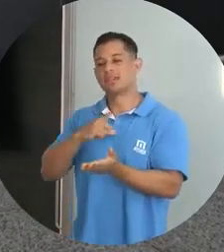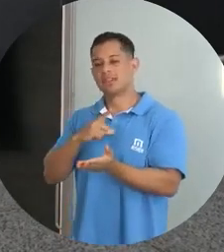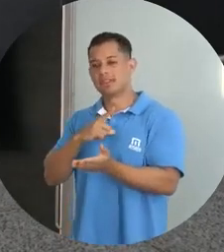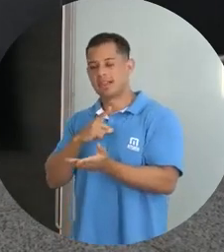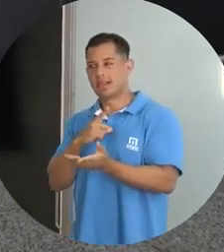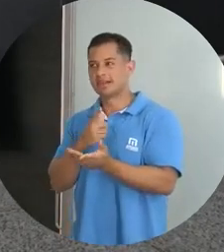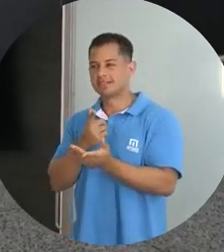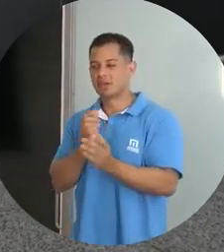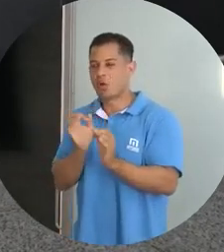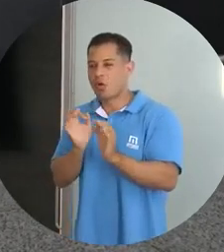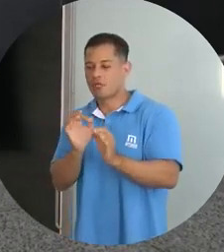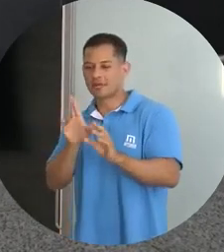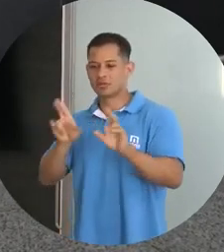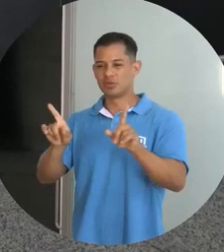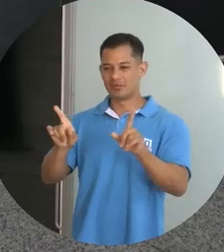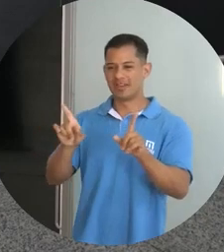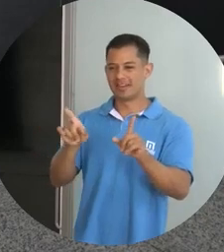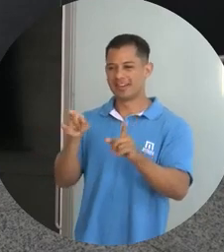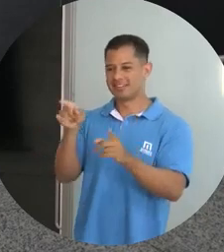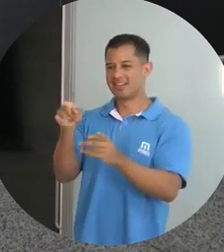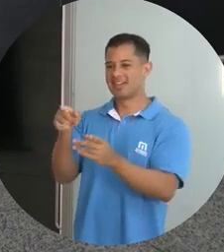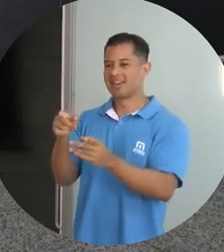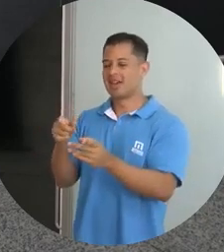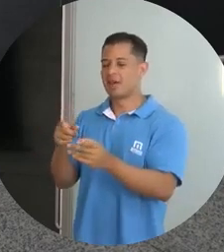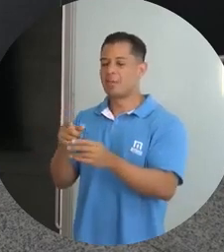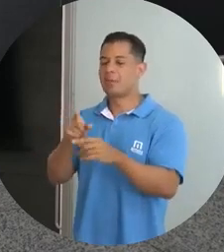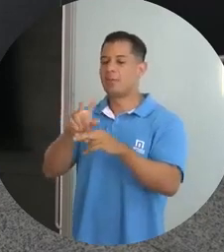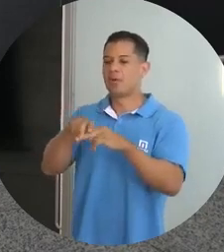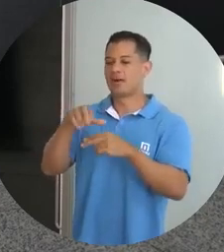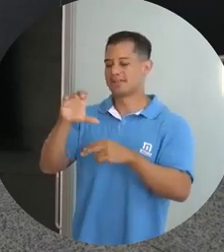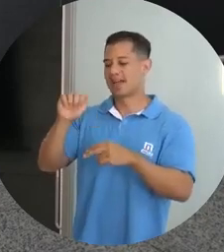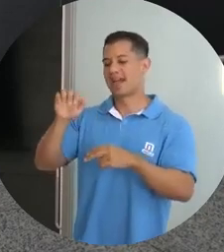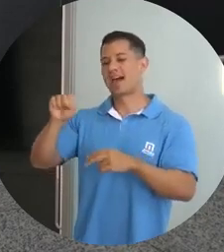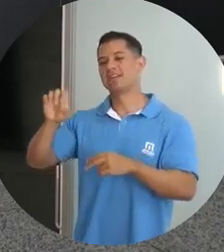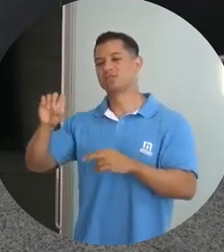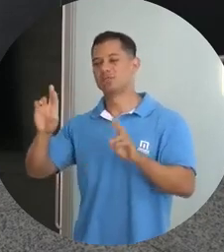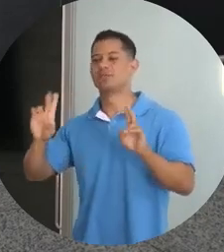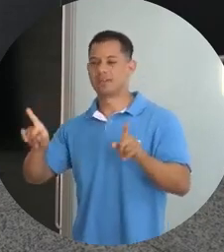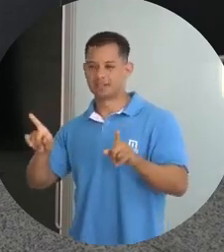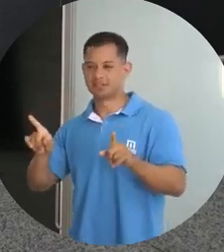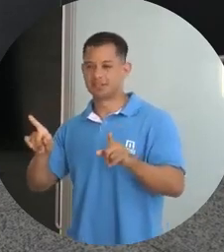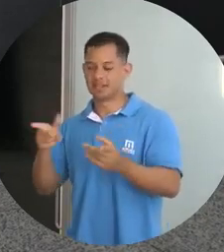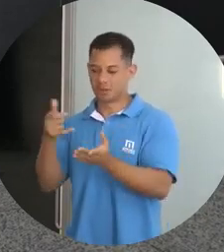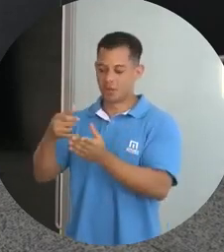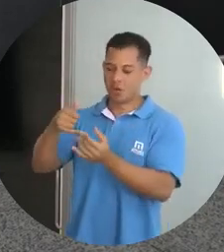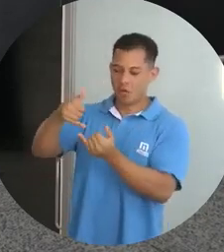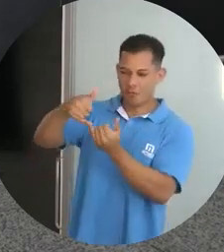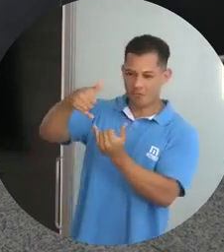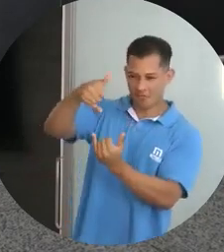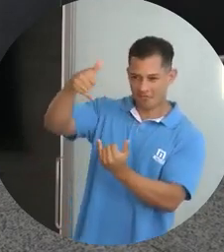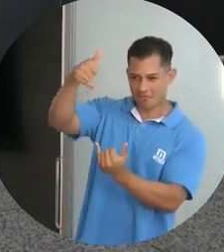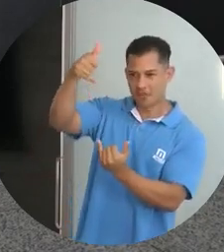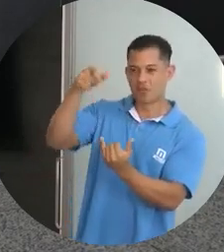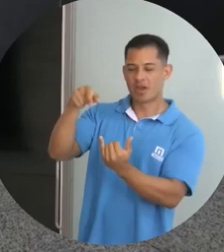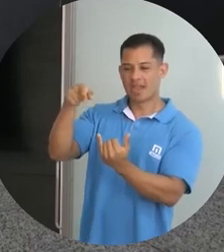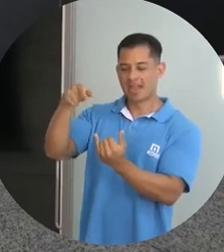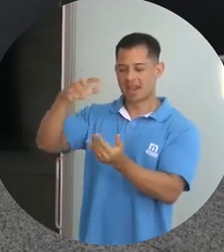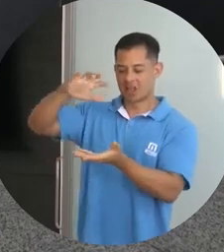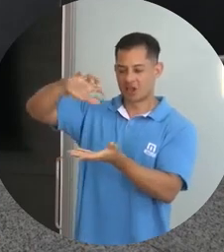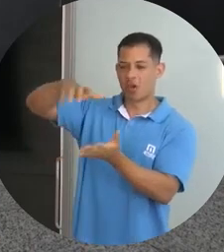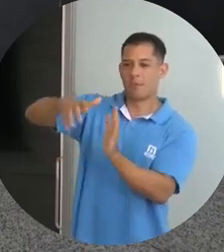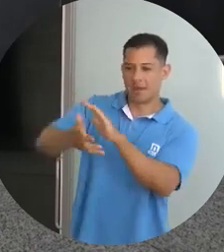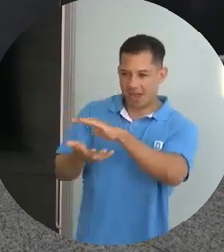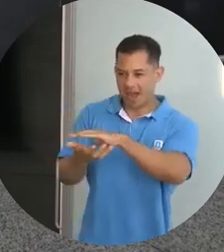conformações diferentes de fretagens para casos diferentes. Então, esse fio, geralmente, ele é dobrado e trabalhado com